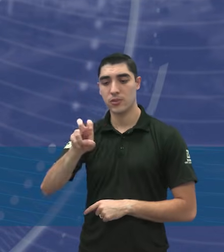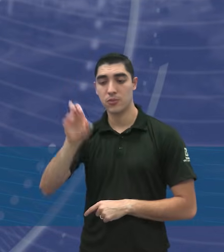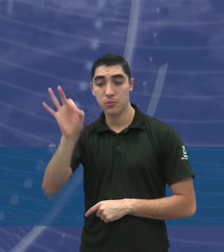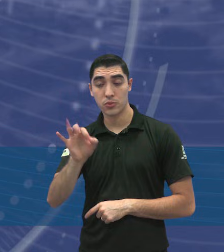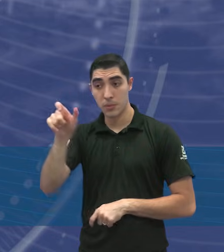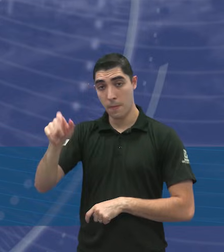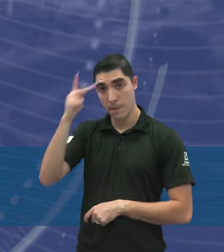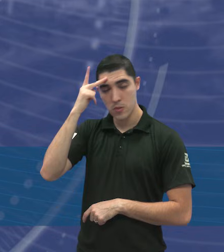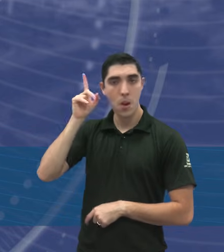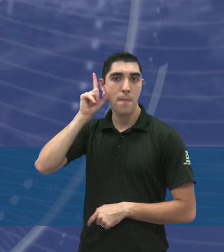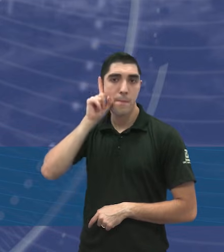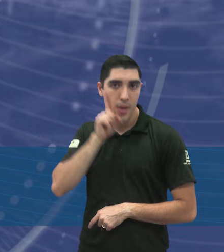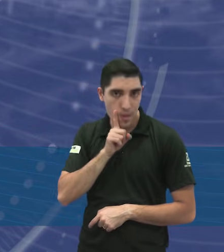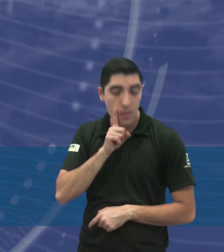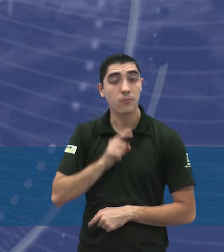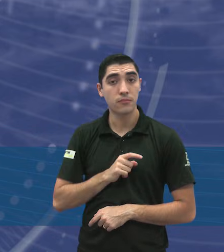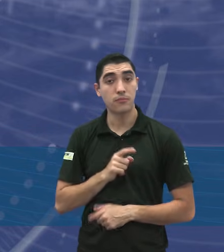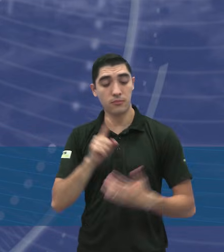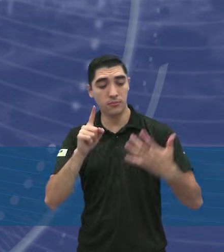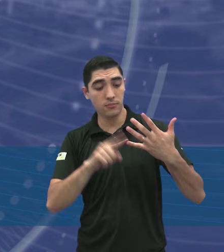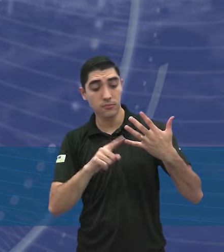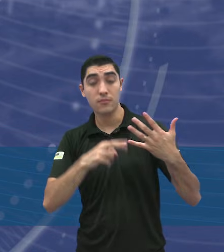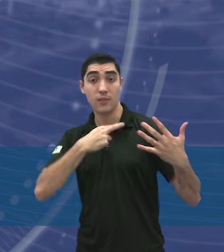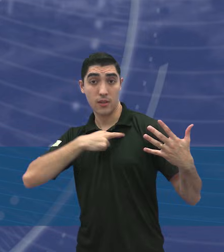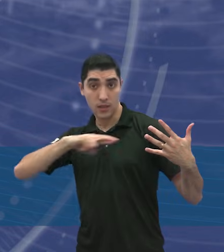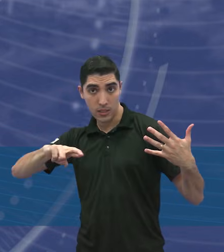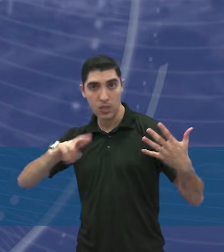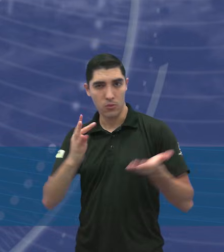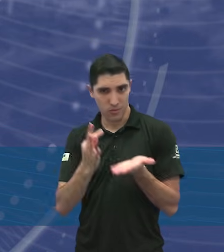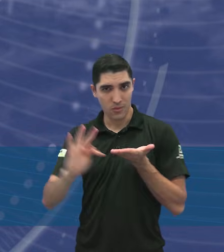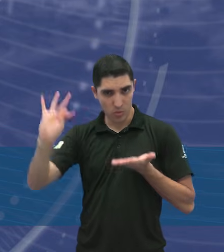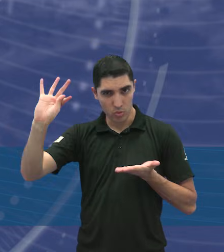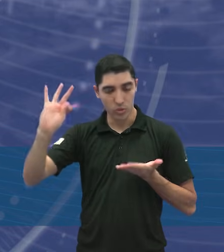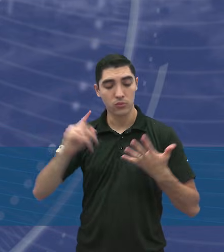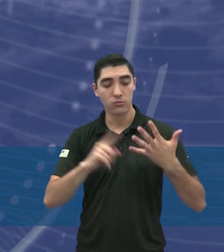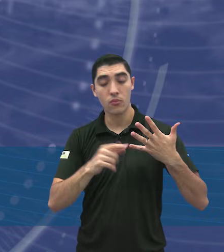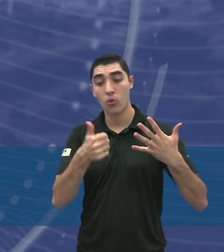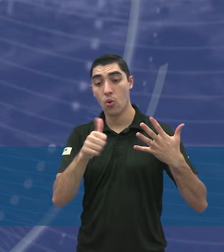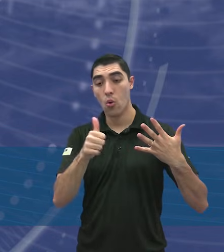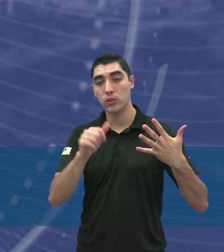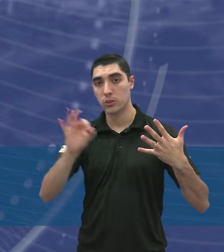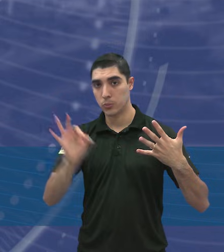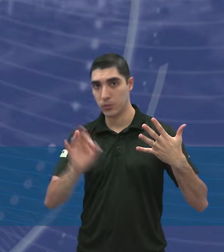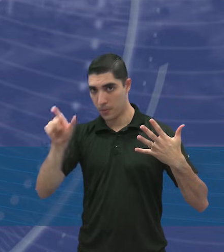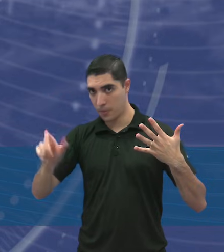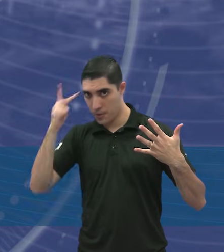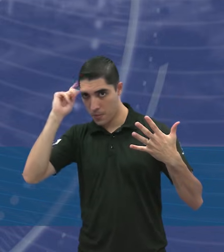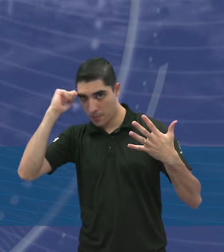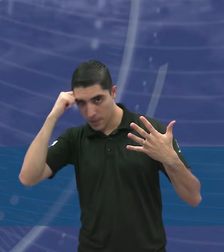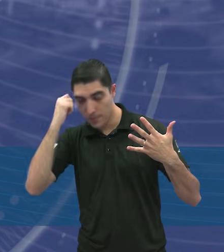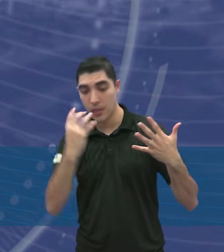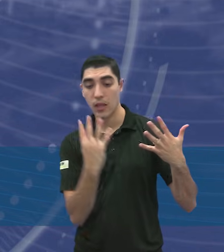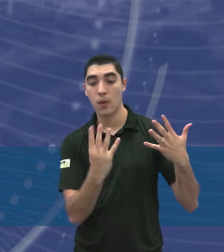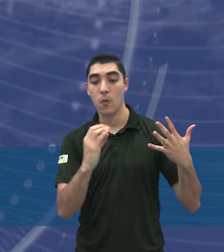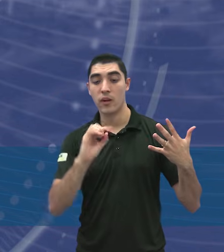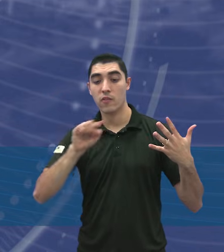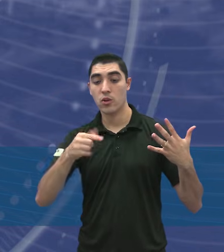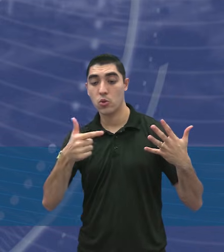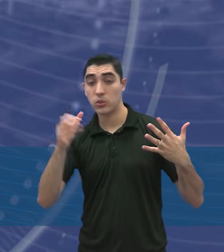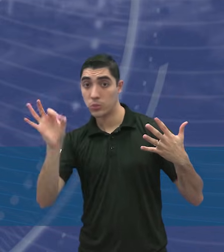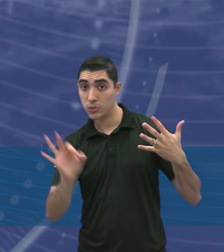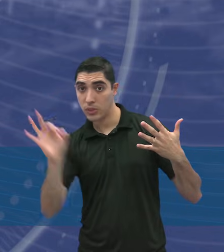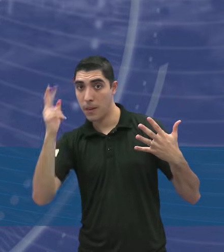37,5% de pardas. Em religião e teologia, 11% de pretos e 40,2% de